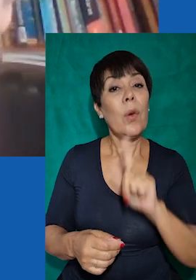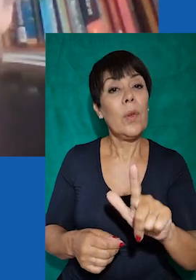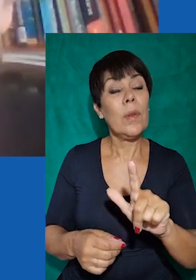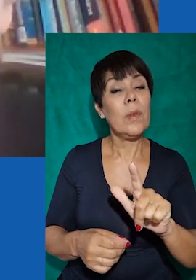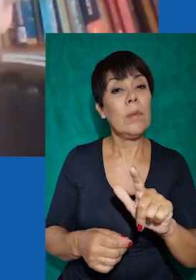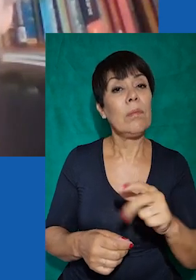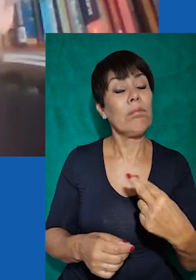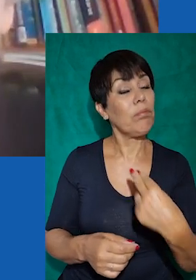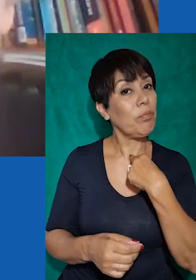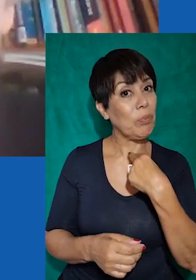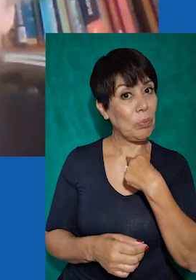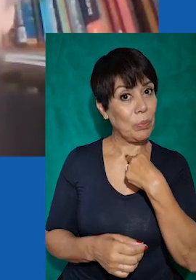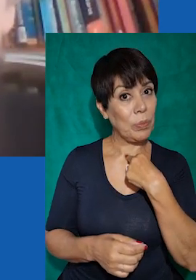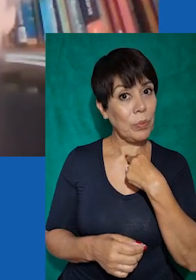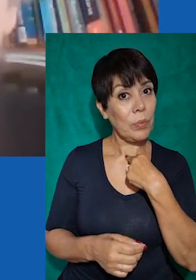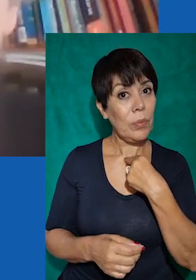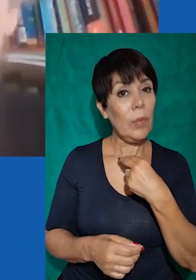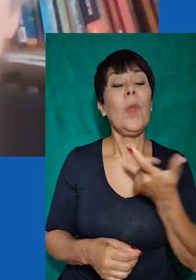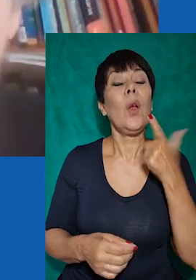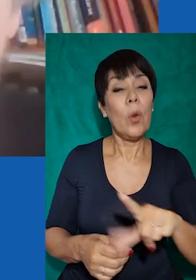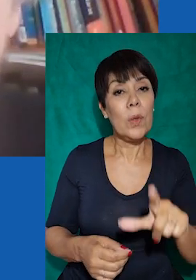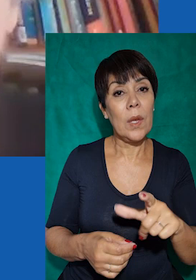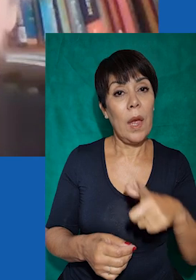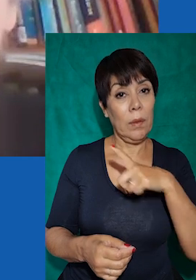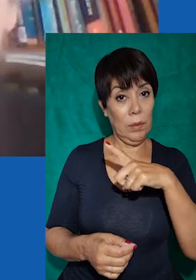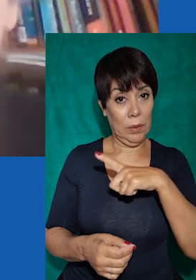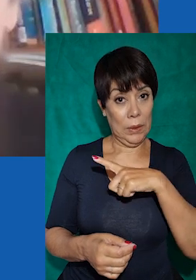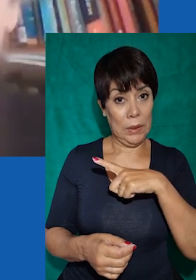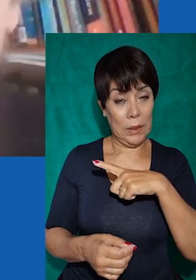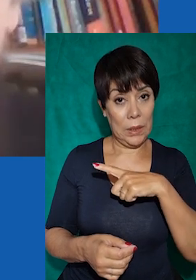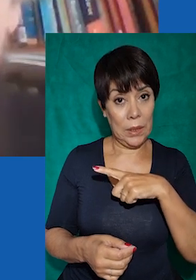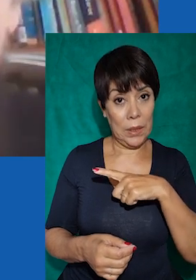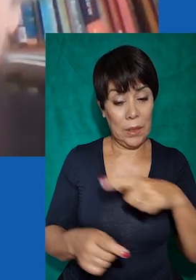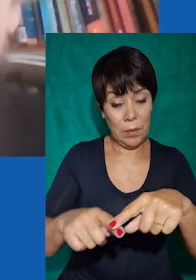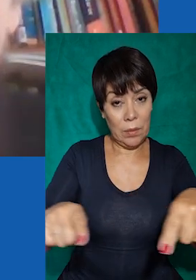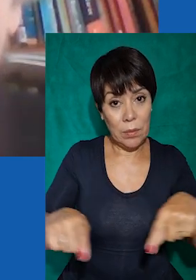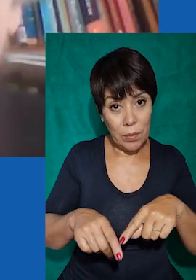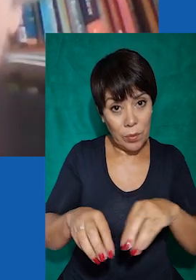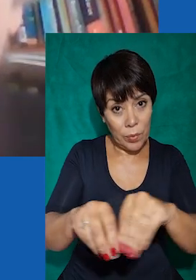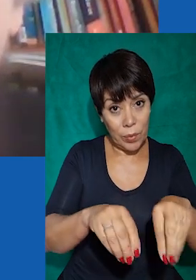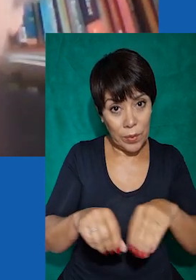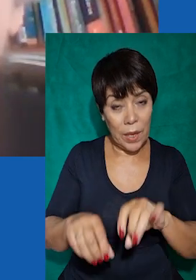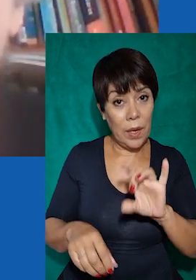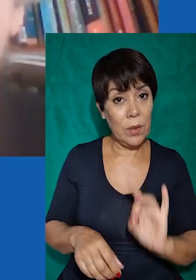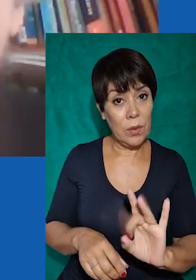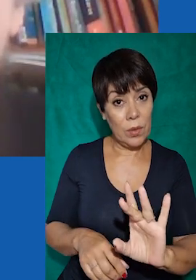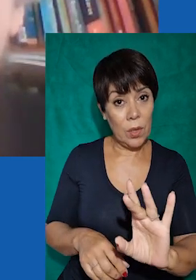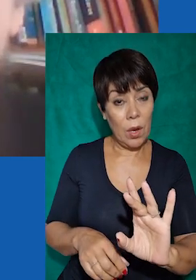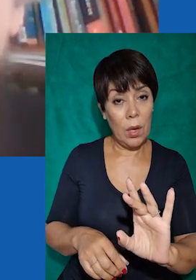conseguem ocupar, quer dizer, conseguem a posse, né, das suas terras,